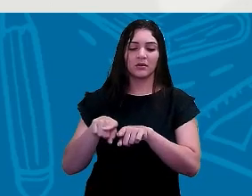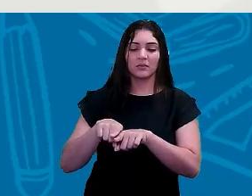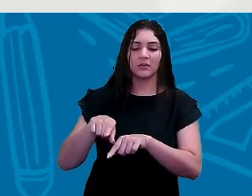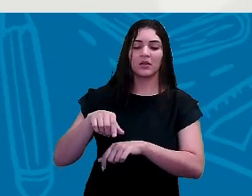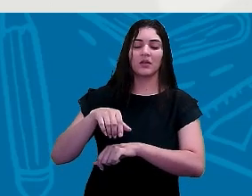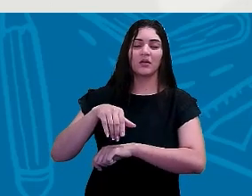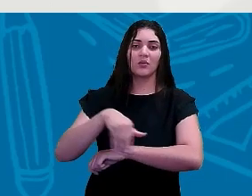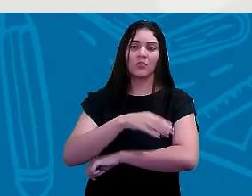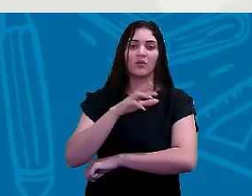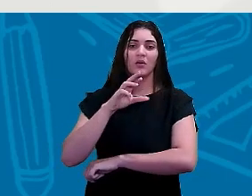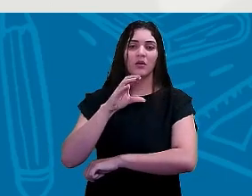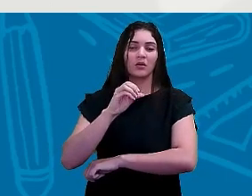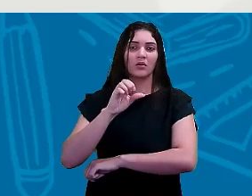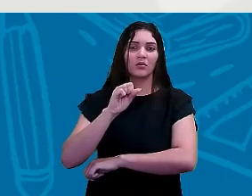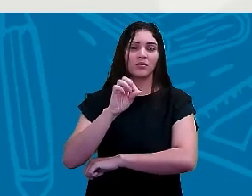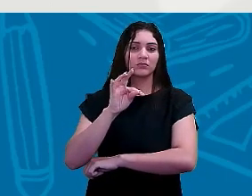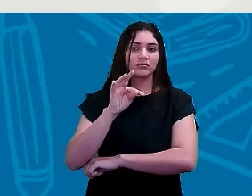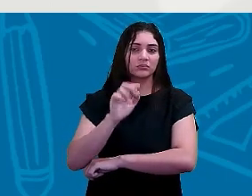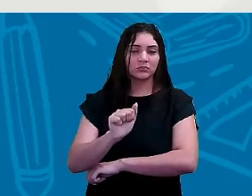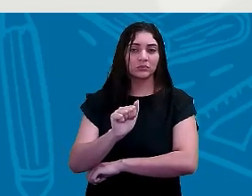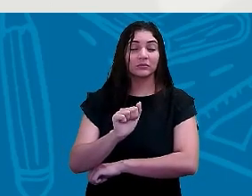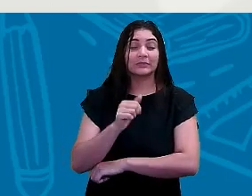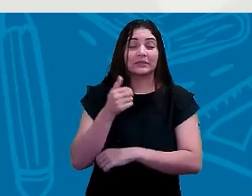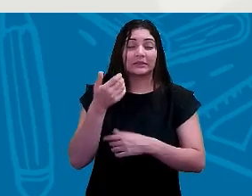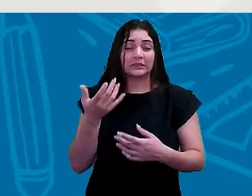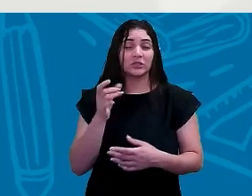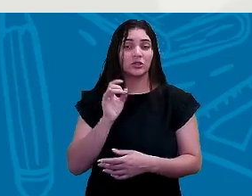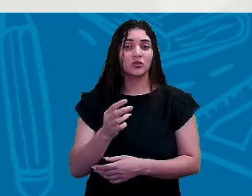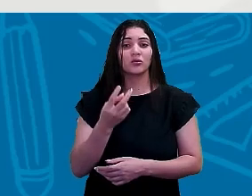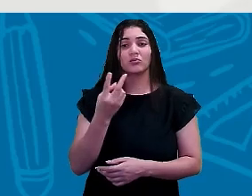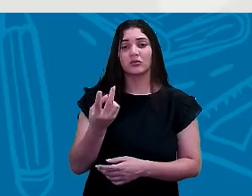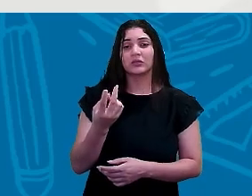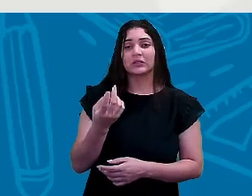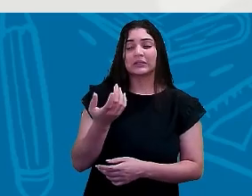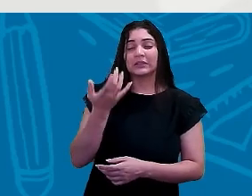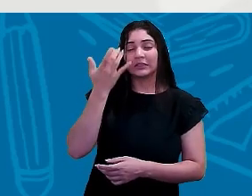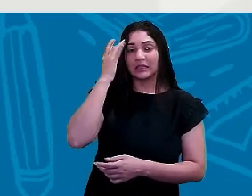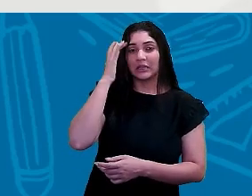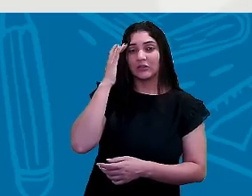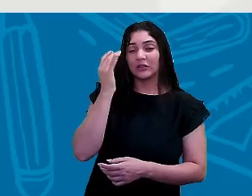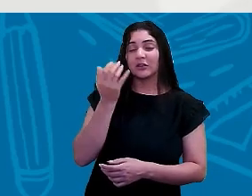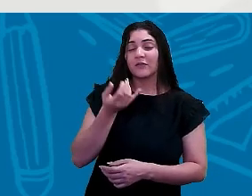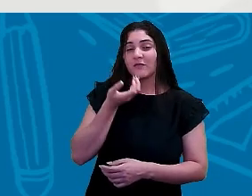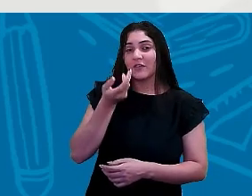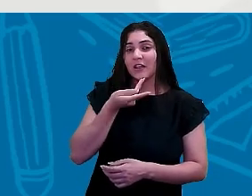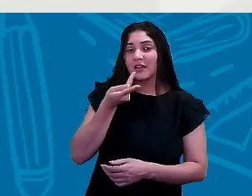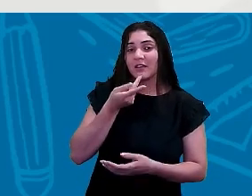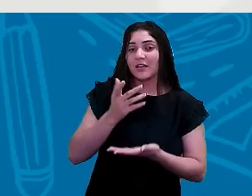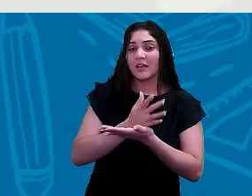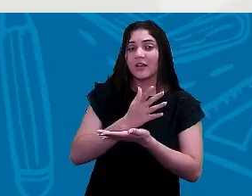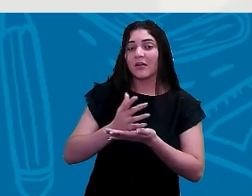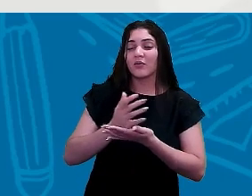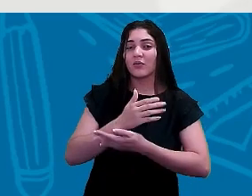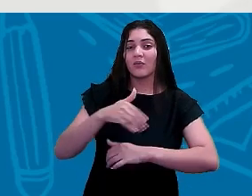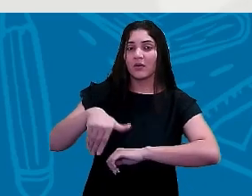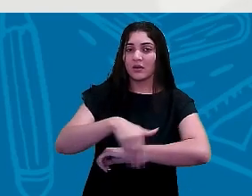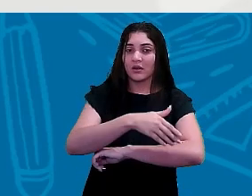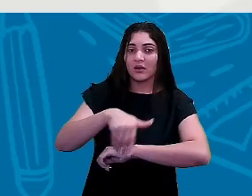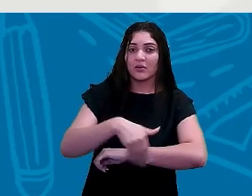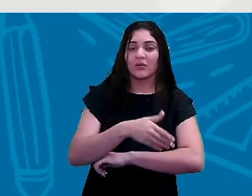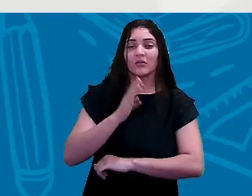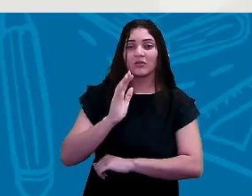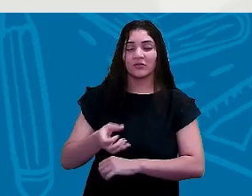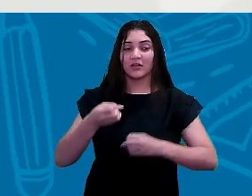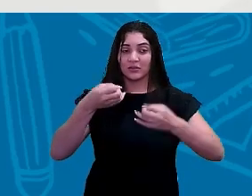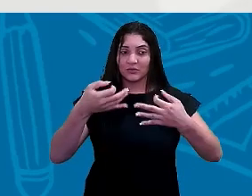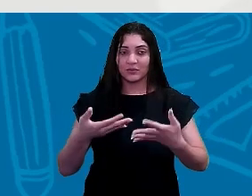algumas ruas, né, que eu falei. Será que eu citei alguma rua de quem está me assistindo aqui? Acredito que sim, né? Aí vocês em casa estão